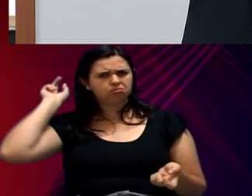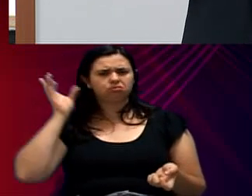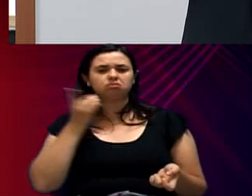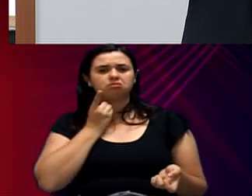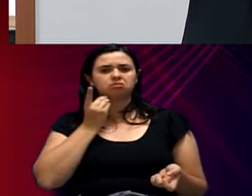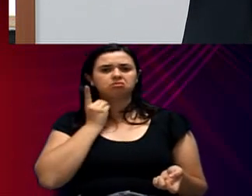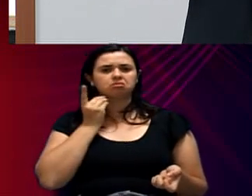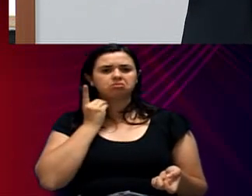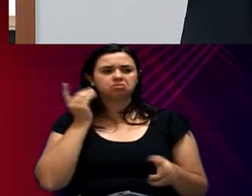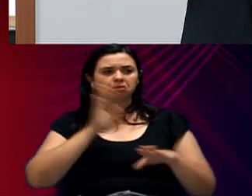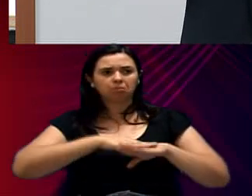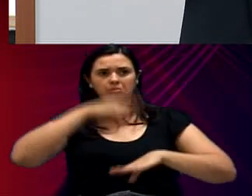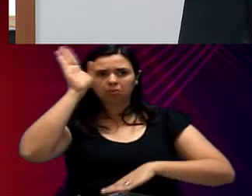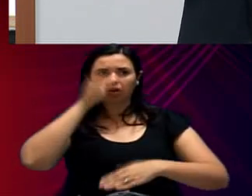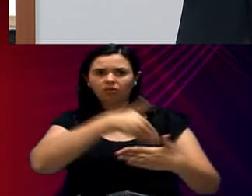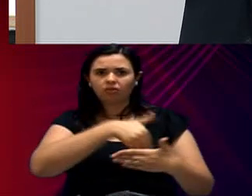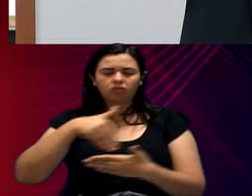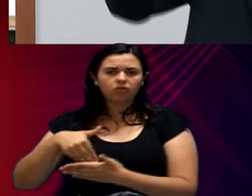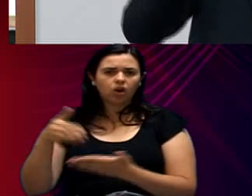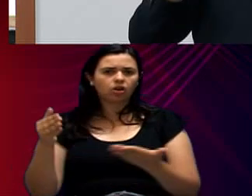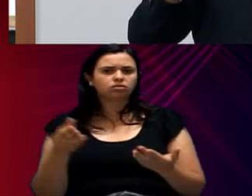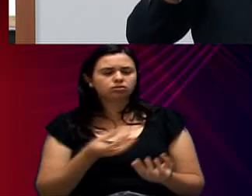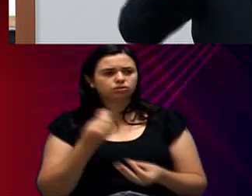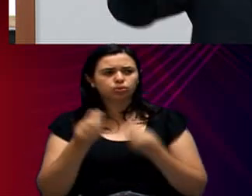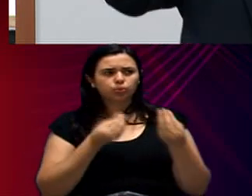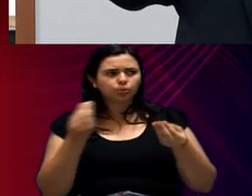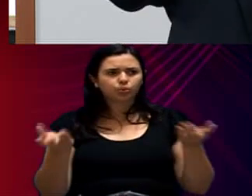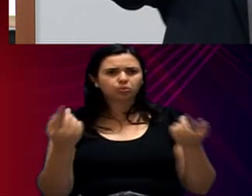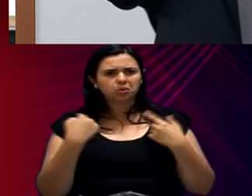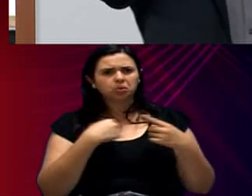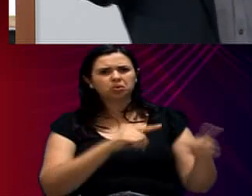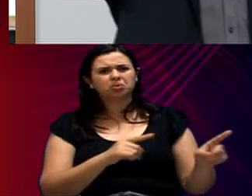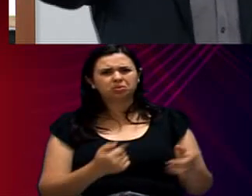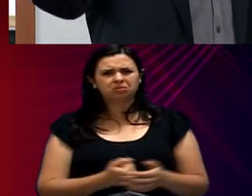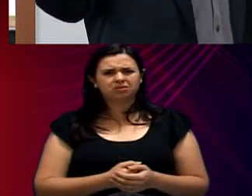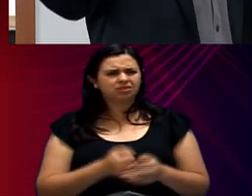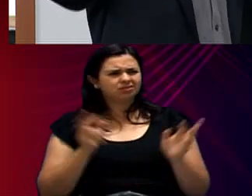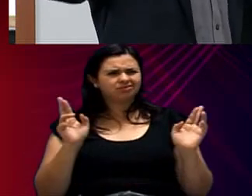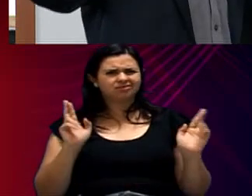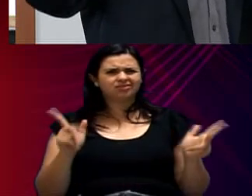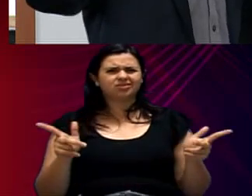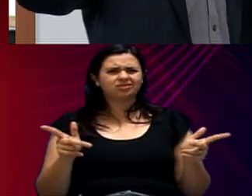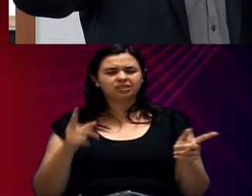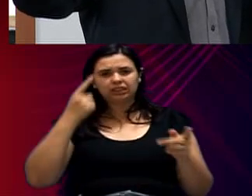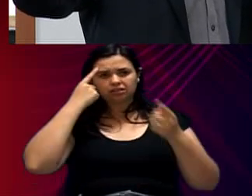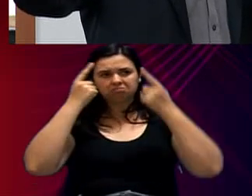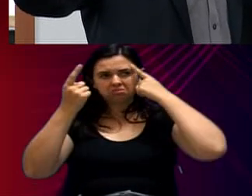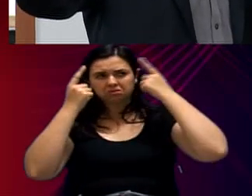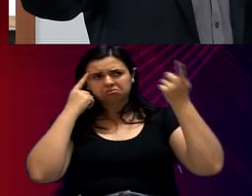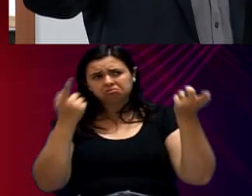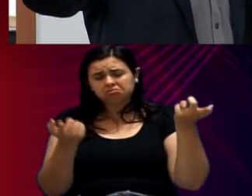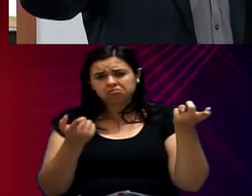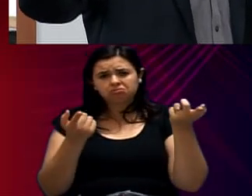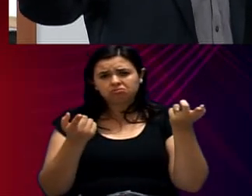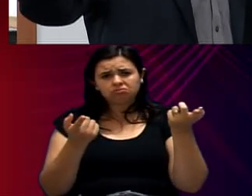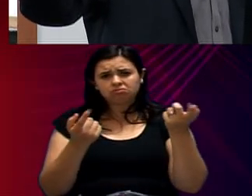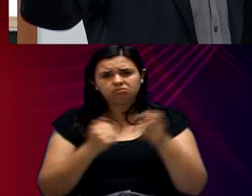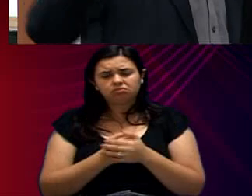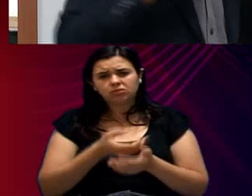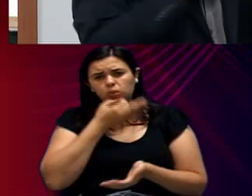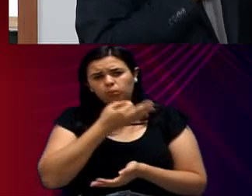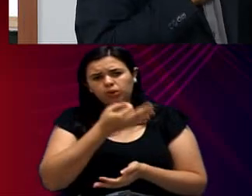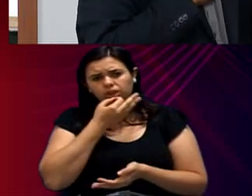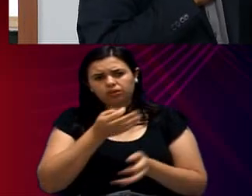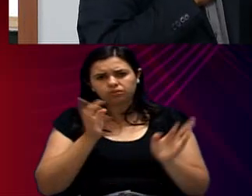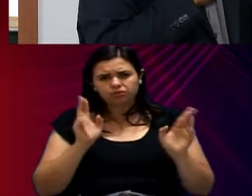Brasil. Não é, sem possível, dúvida, falar mais de um cara daquele lá. Só porque ele tem uma diferença de ideologia, pô, você tem que respeitar também.